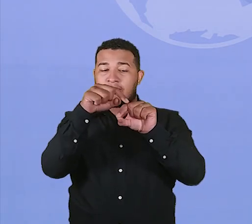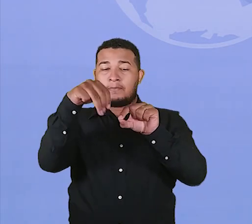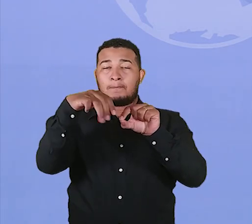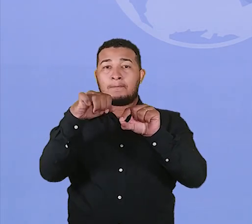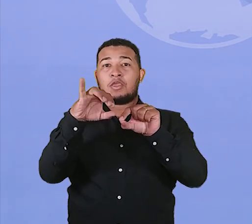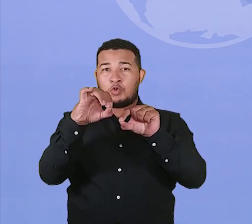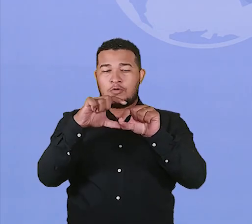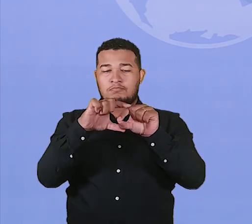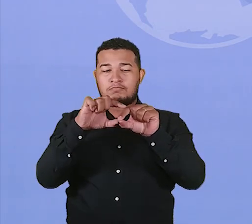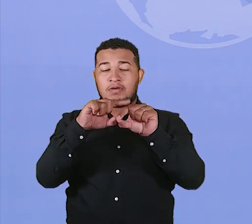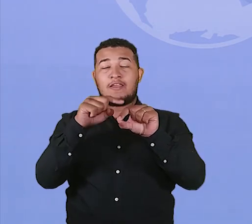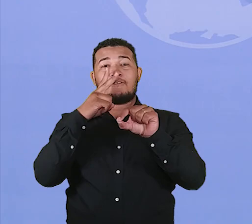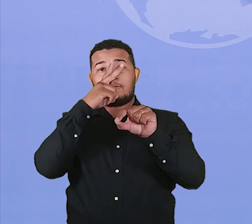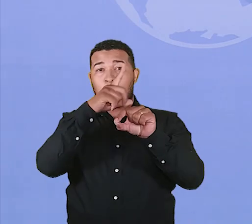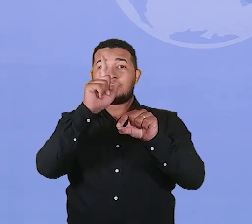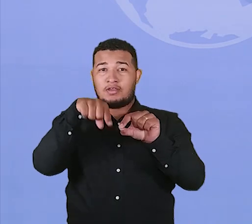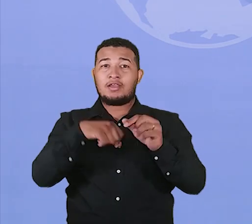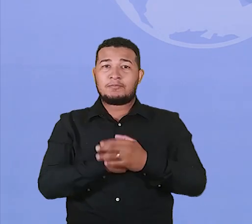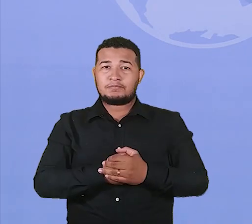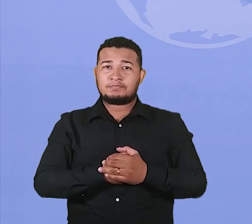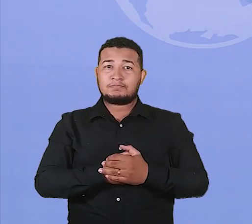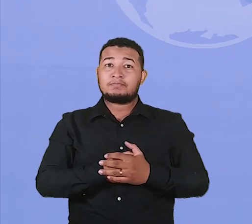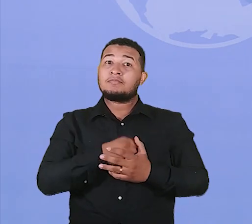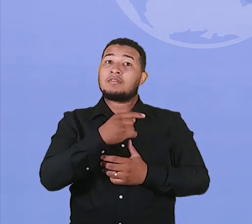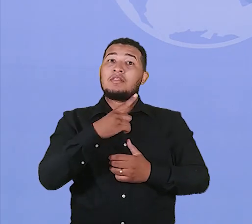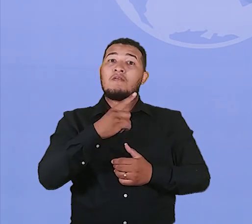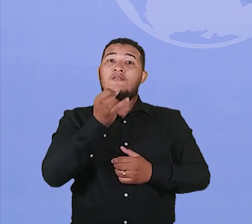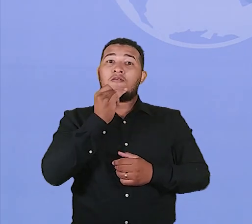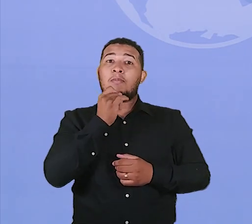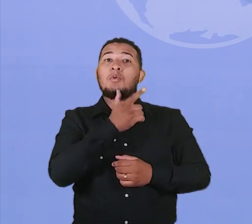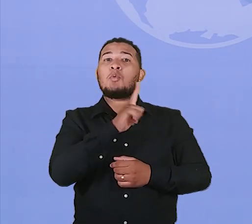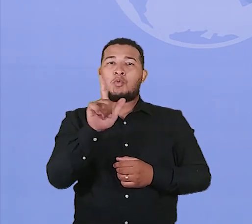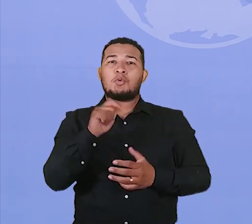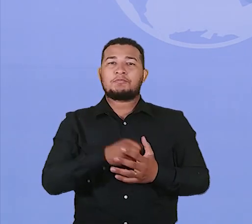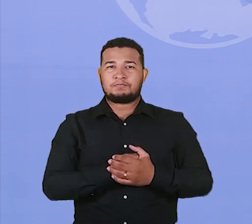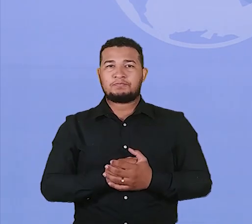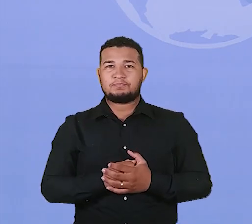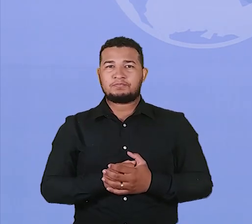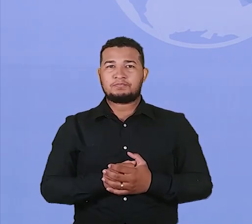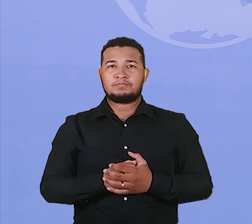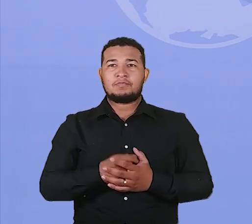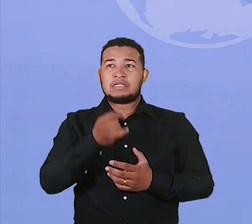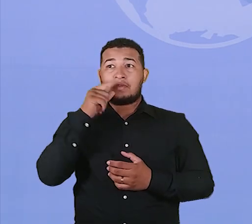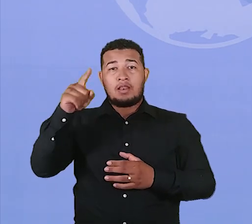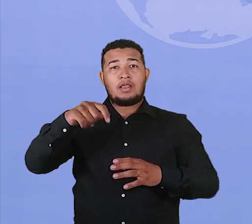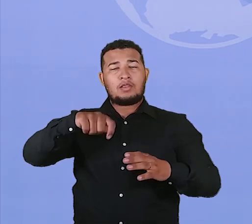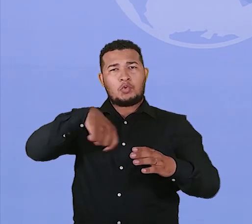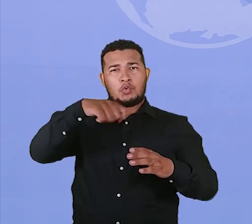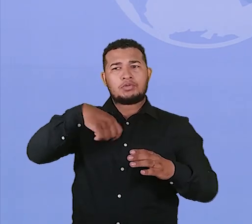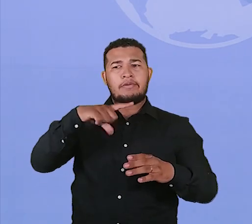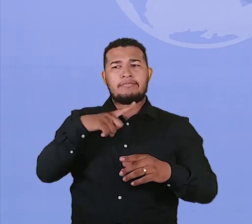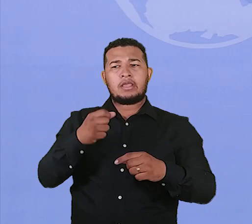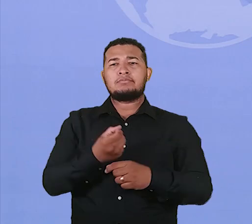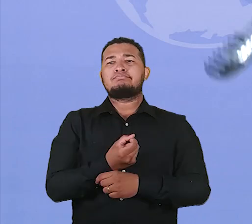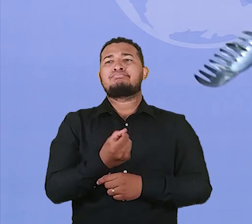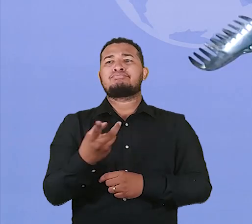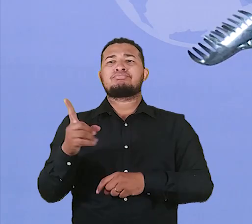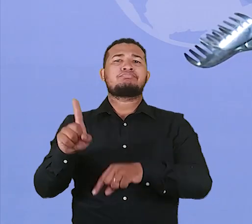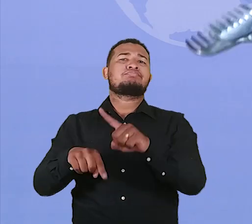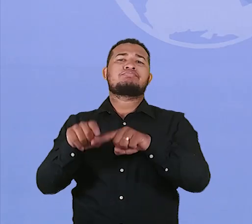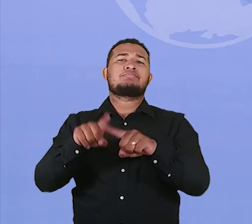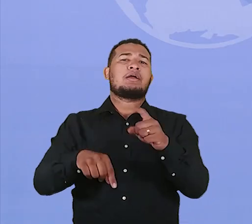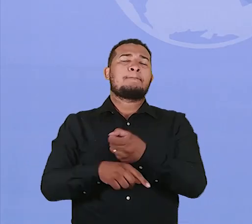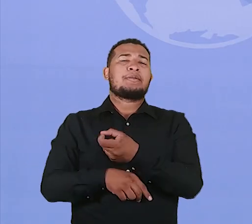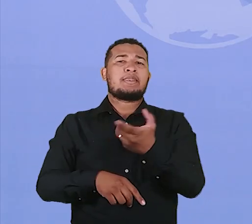é a potência é a força esse exemplo que é um pouco maior né então você vai lá tá a cozinha a gente tem vários